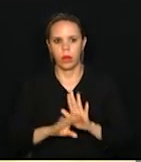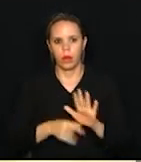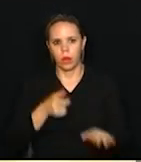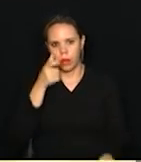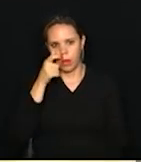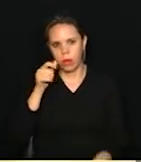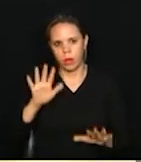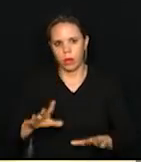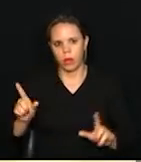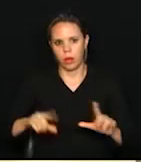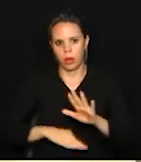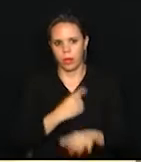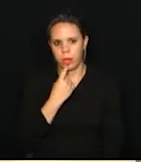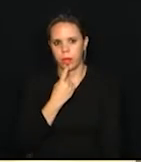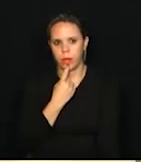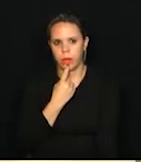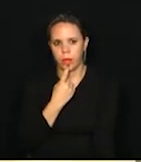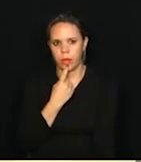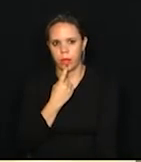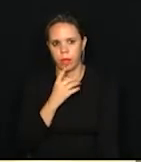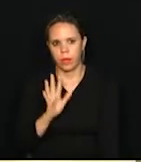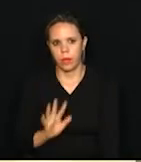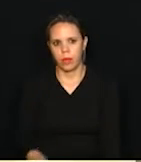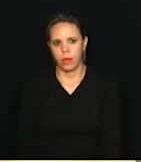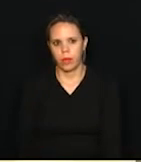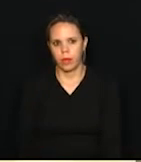aqui estamos na TV Câmara Campinas. Até já!